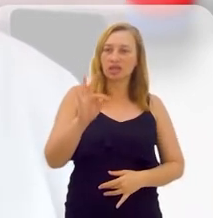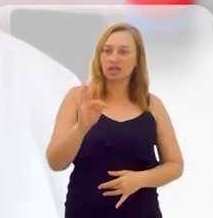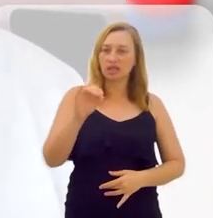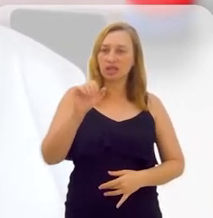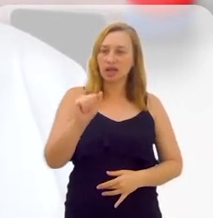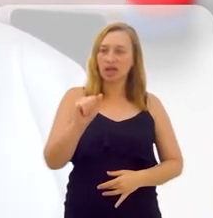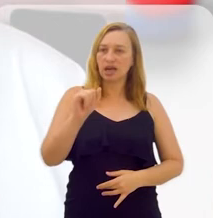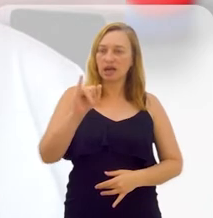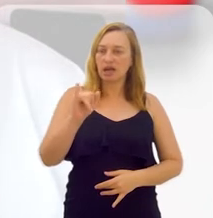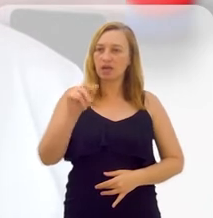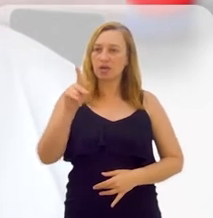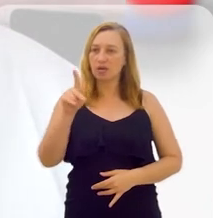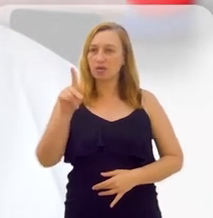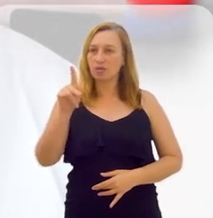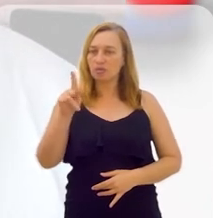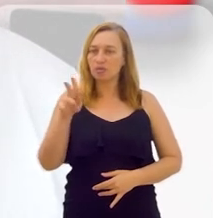Itaipuaçu.